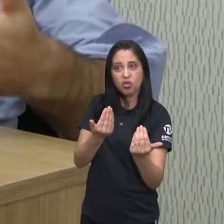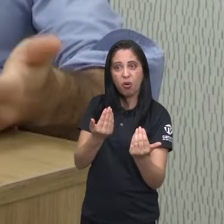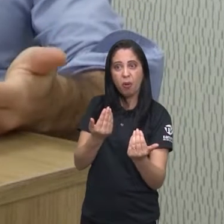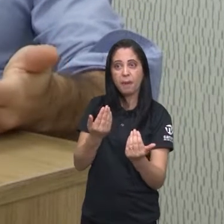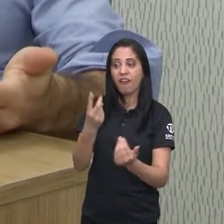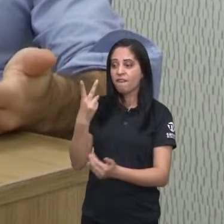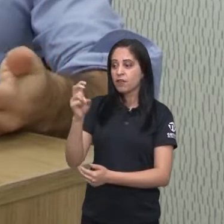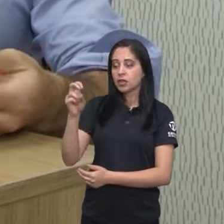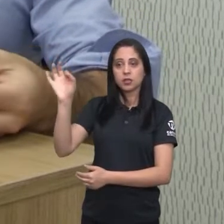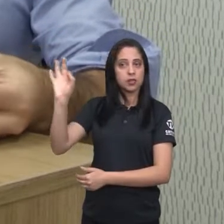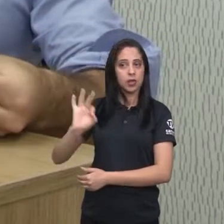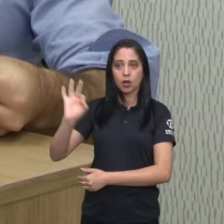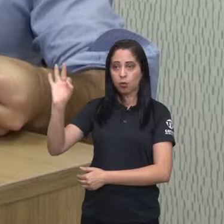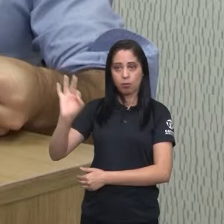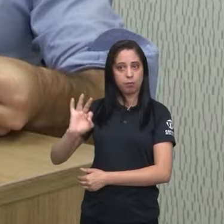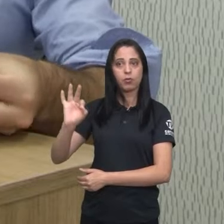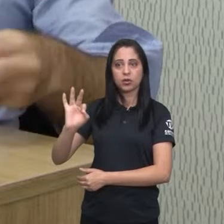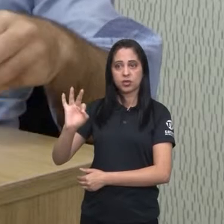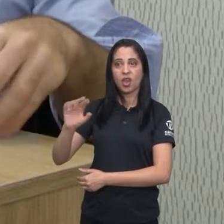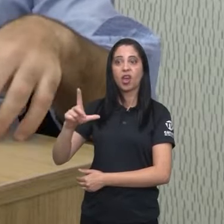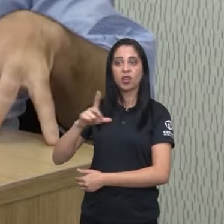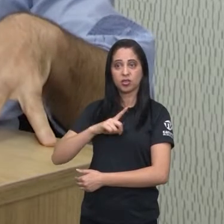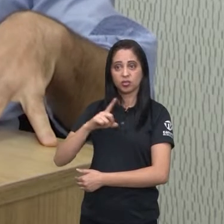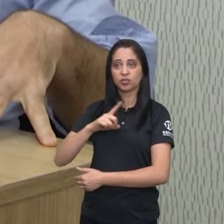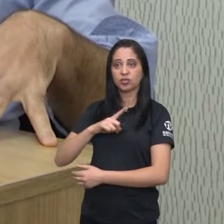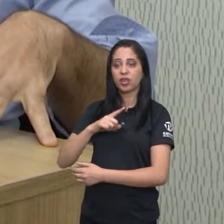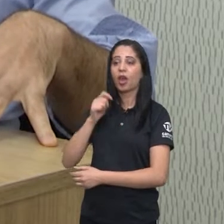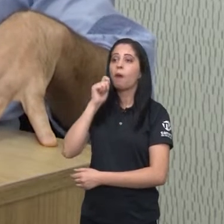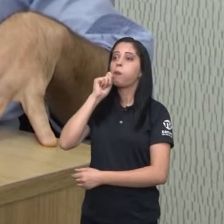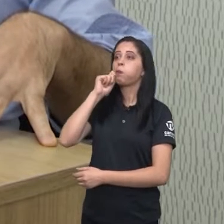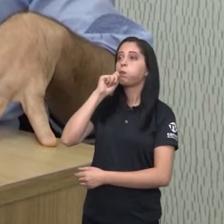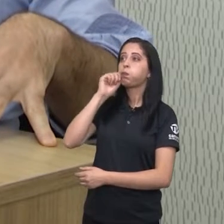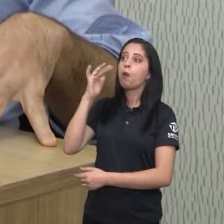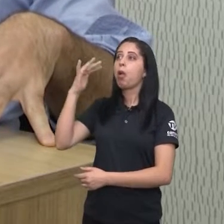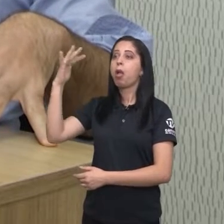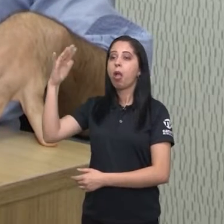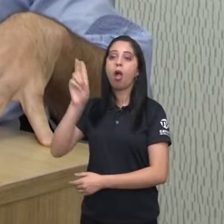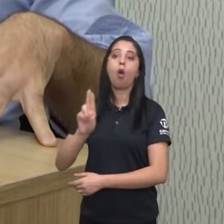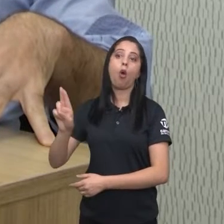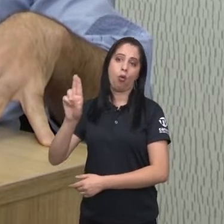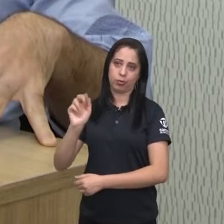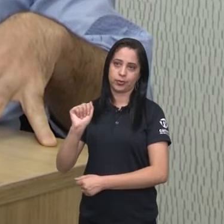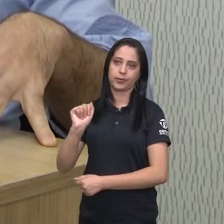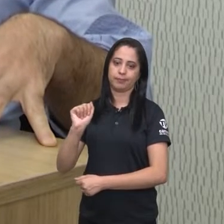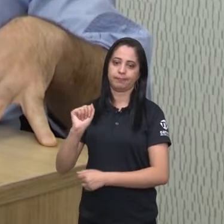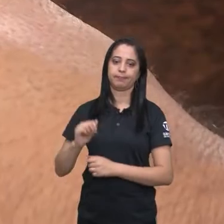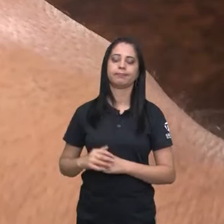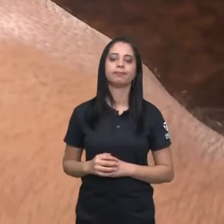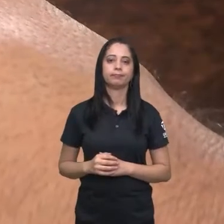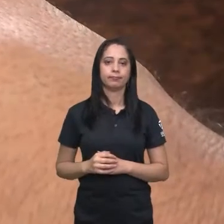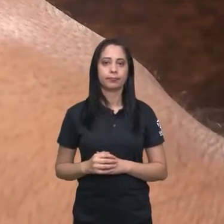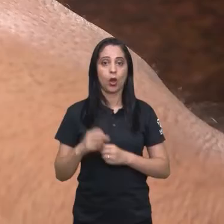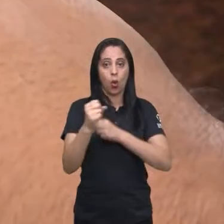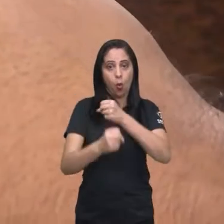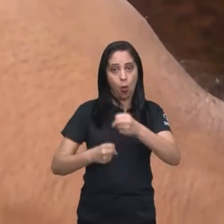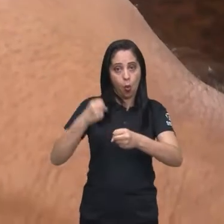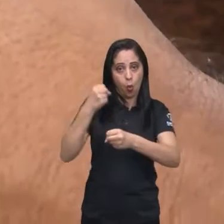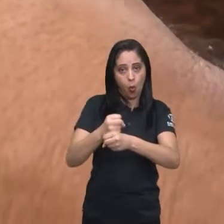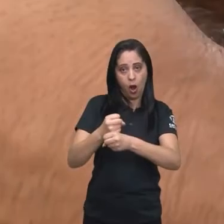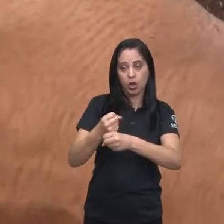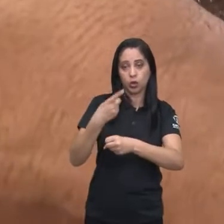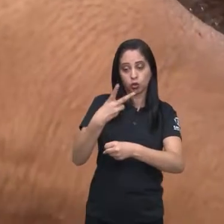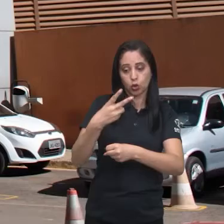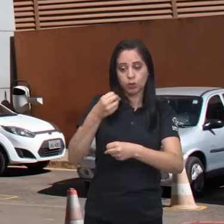que quase 25% das pessoas têm ou terão contato com esse tipo de substância, né? O que é bastante alarmante. Ao longo do ano